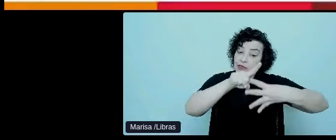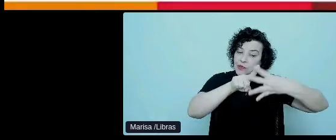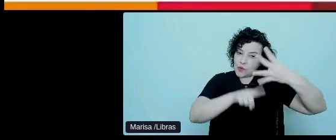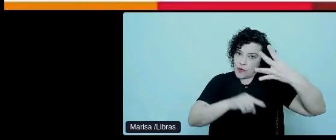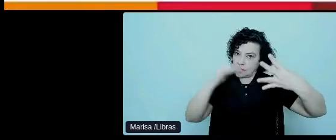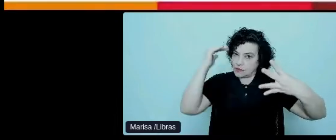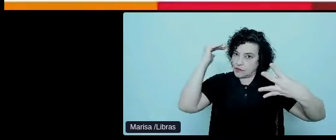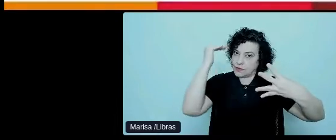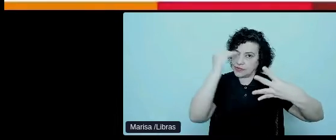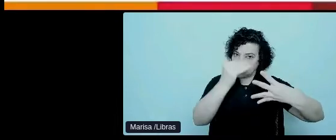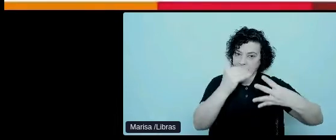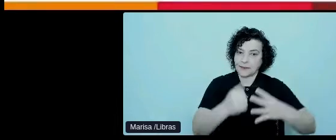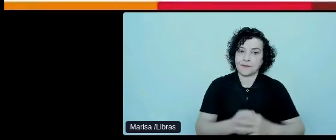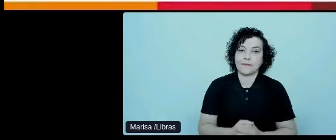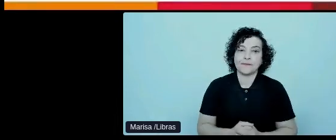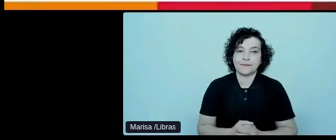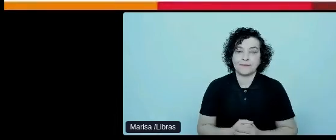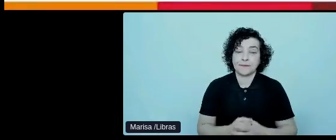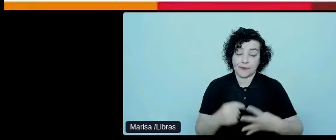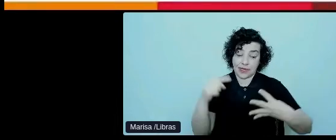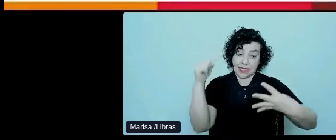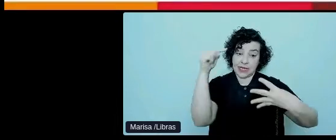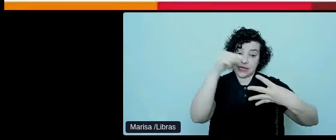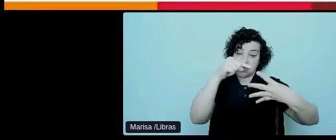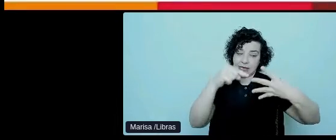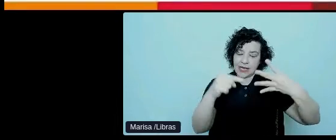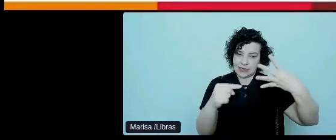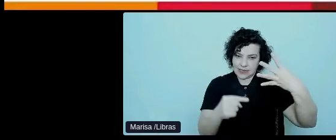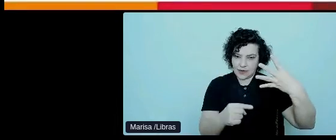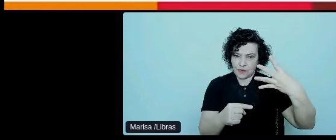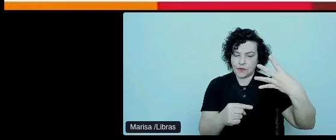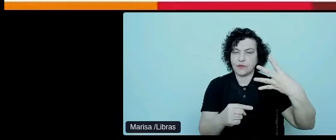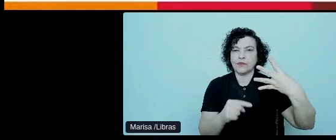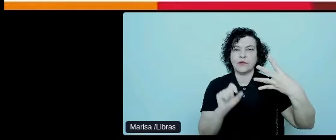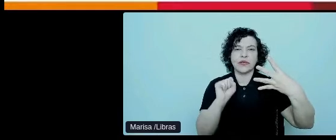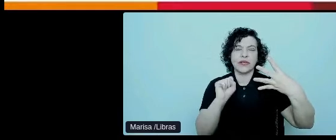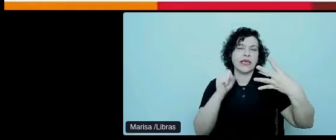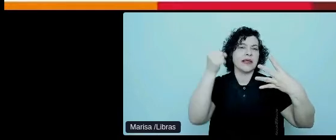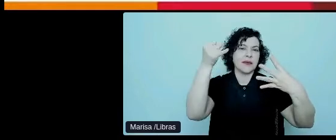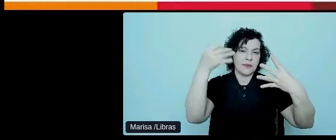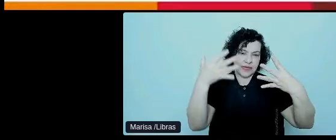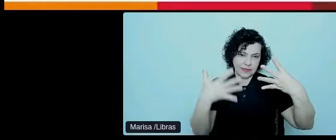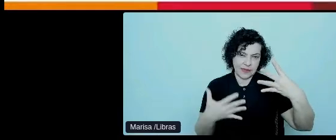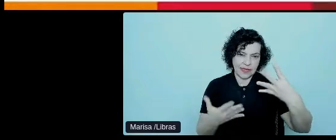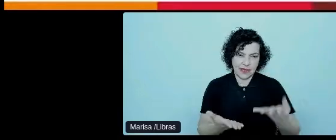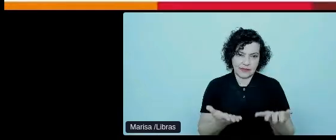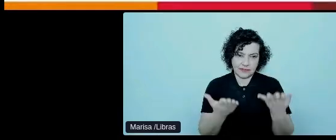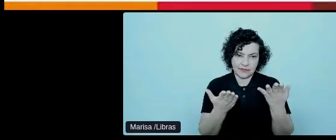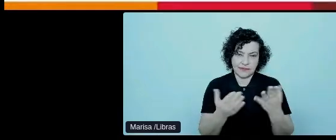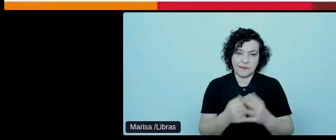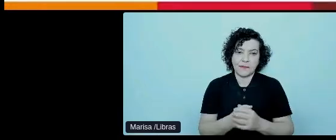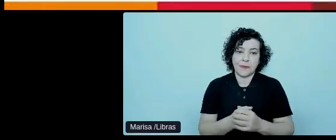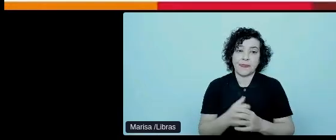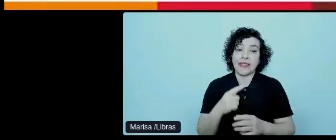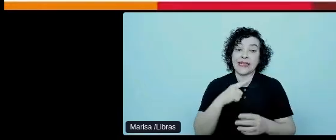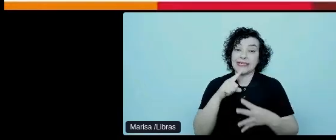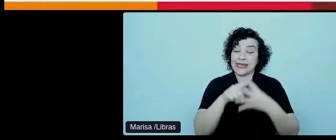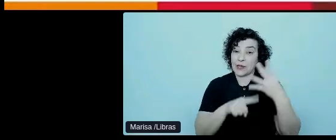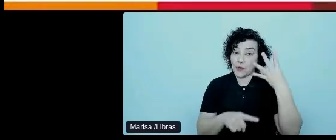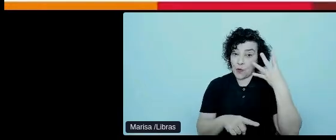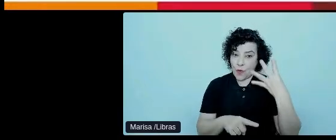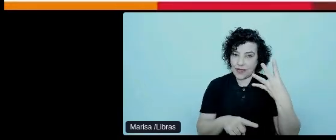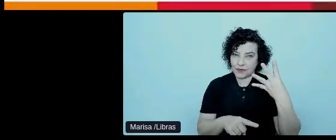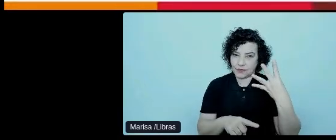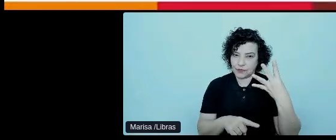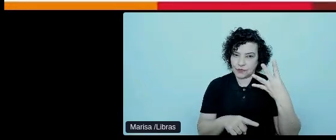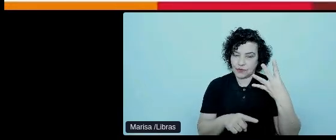princípios. Dentro dos princípios, e só para descrever como é que a gente tem aqui na tela, a gente tem agora 4 post-its,